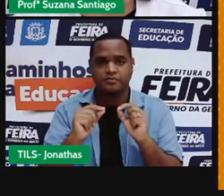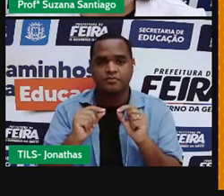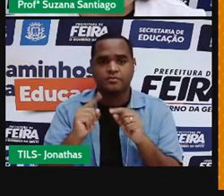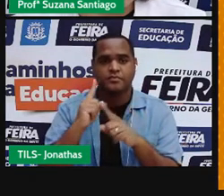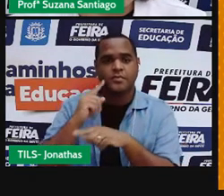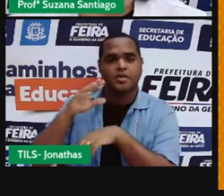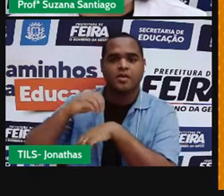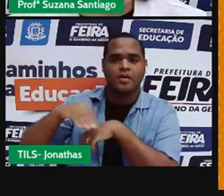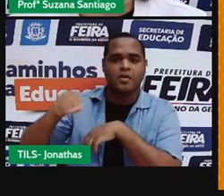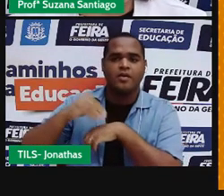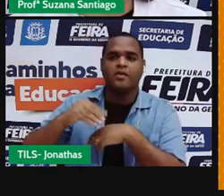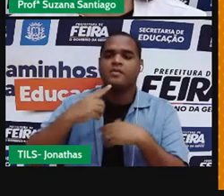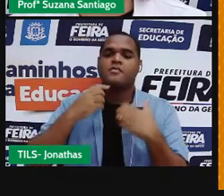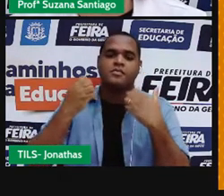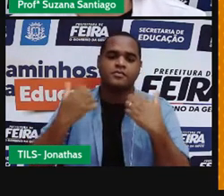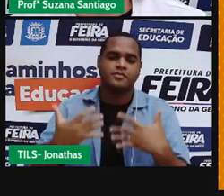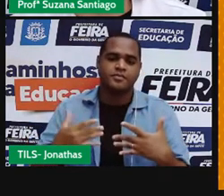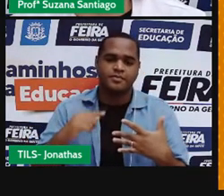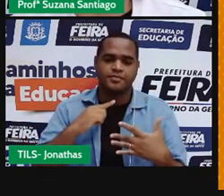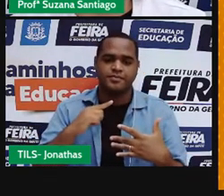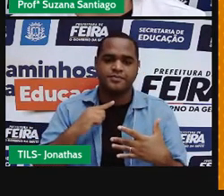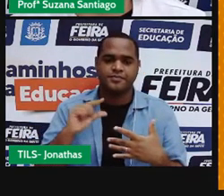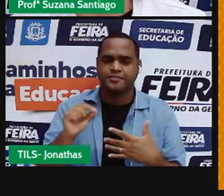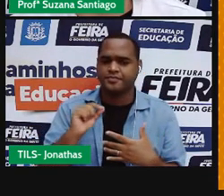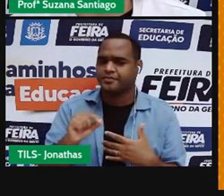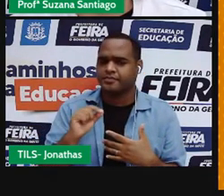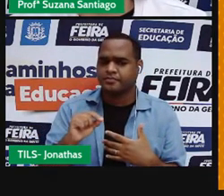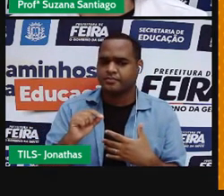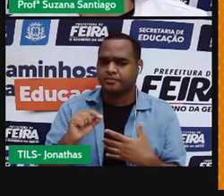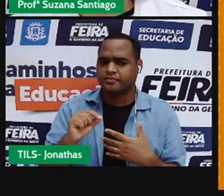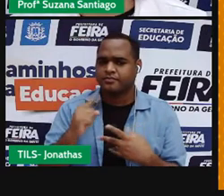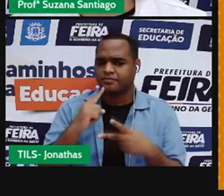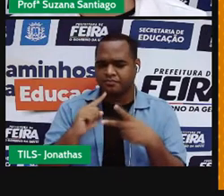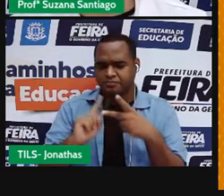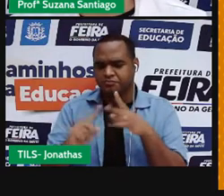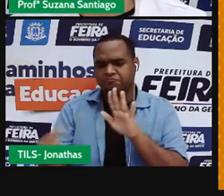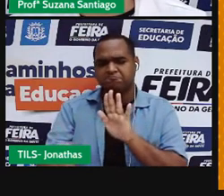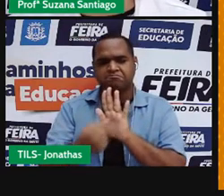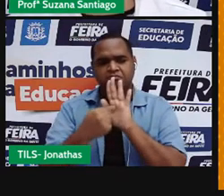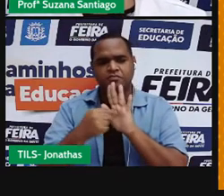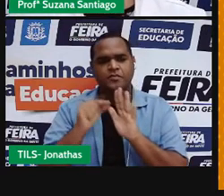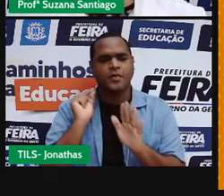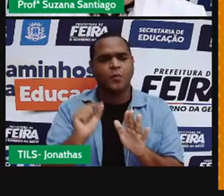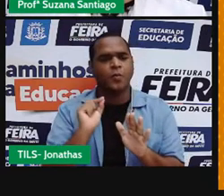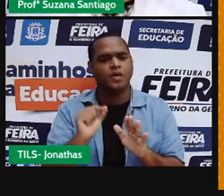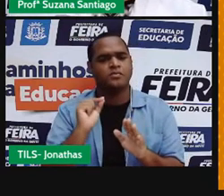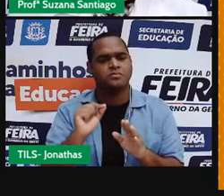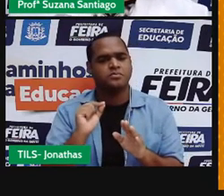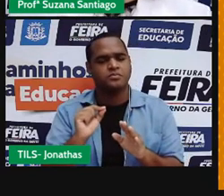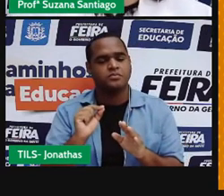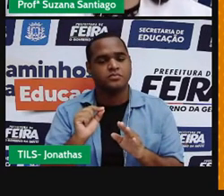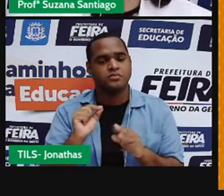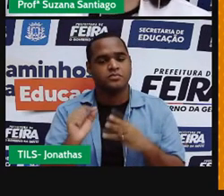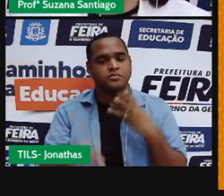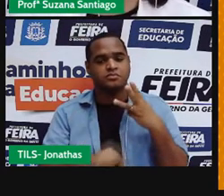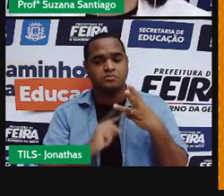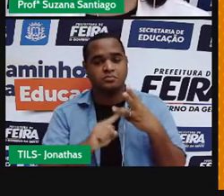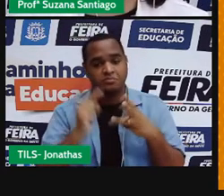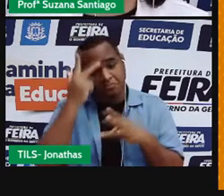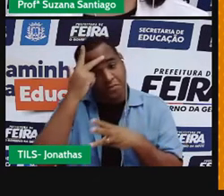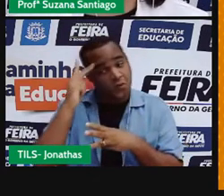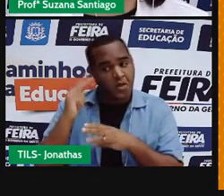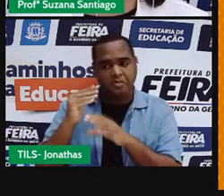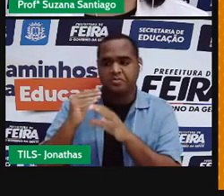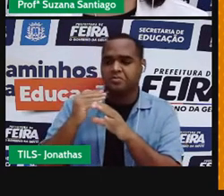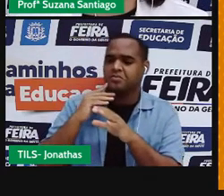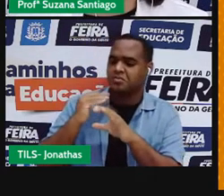essa informação? Qual o objetivo que essa informação tem, ou que aquela pessoa tem por trás, né? Para quem, a quem